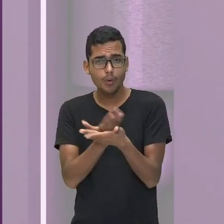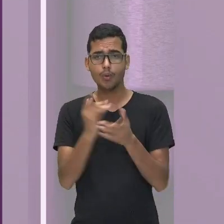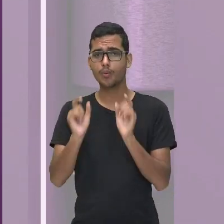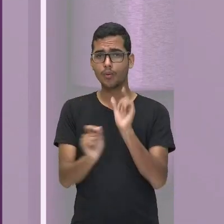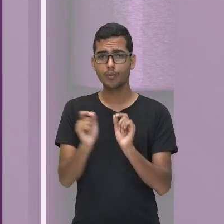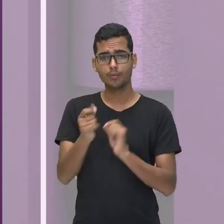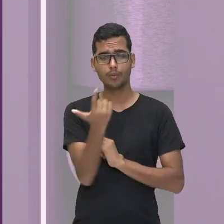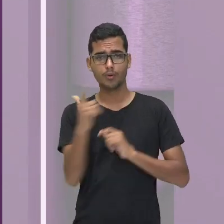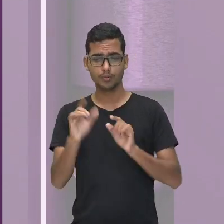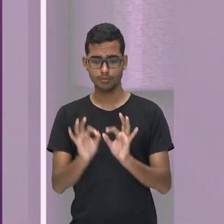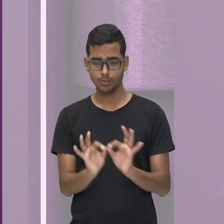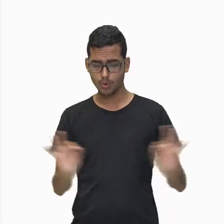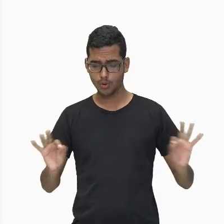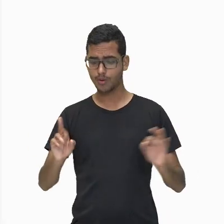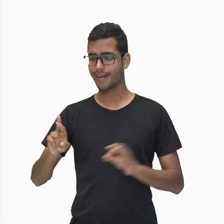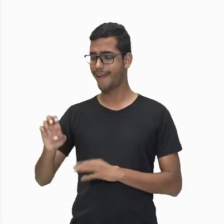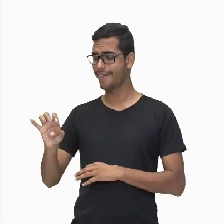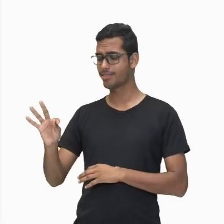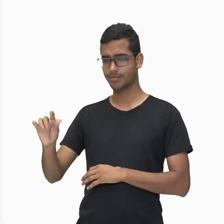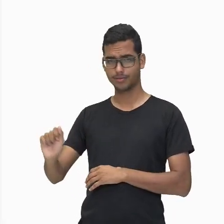as retas? Acompanhe comigo, olha só.